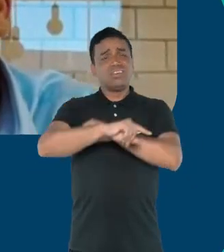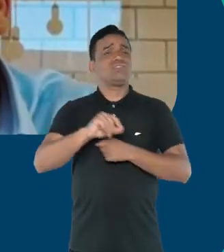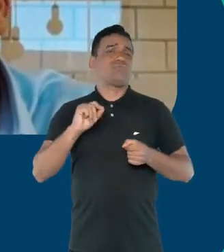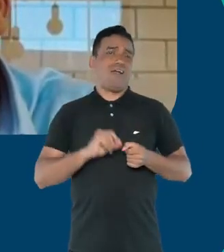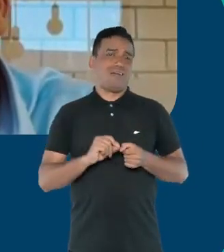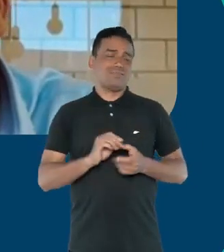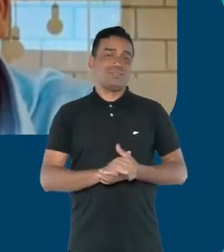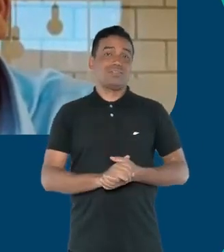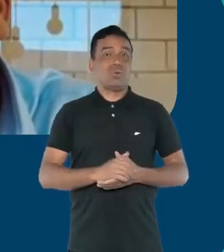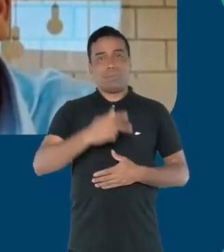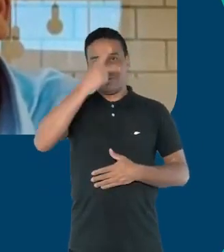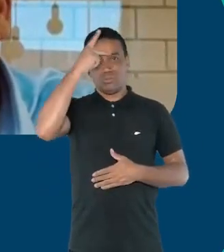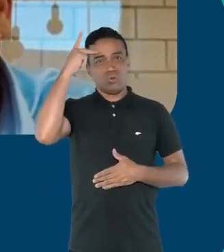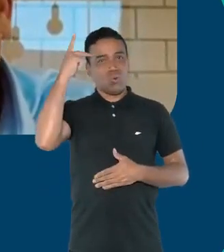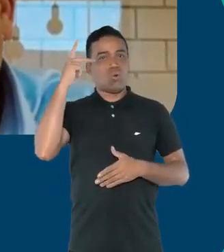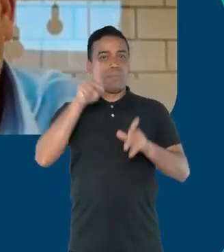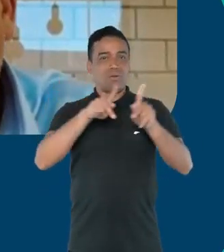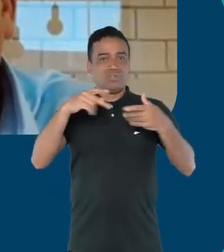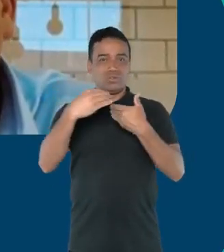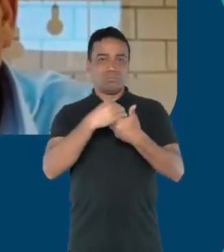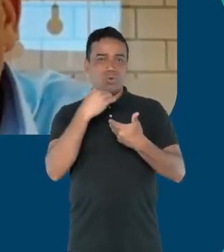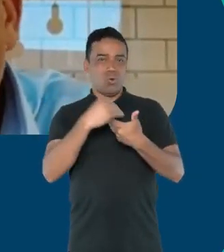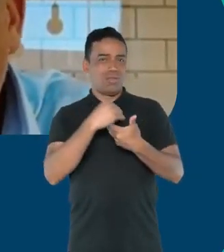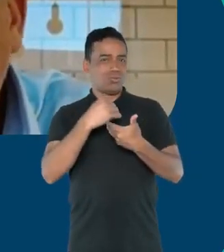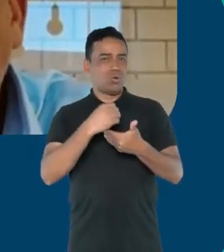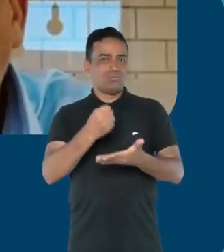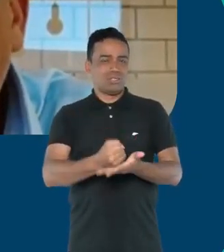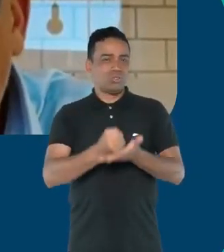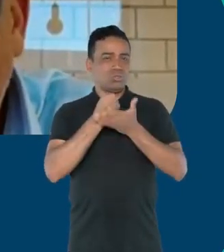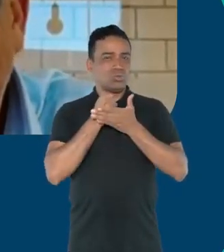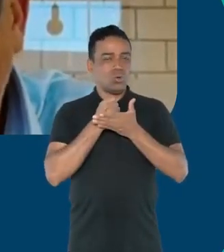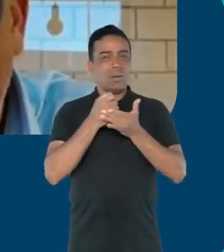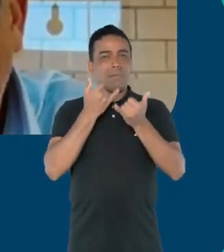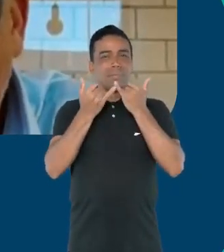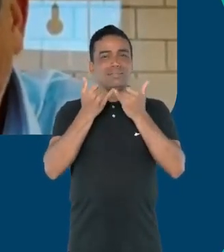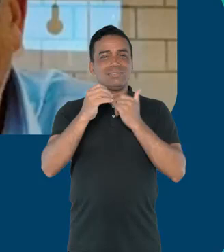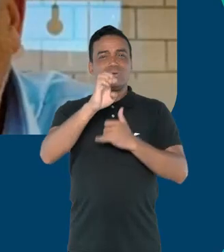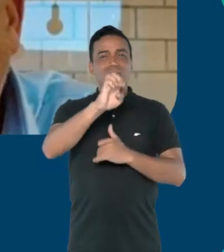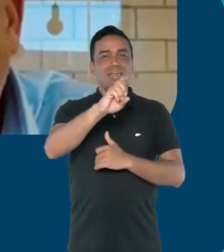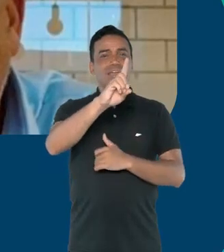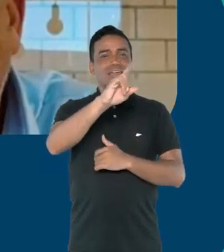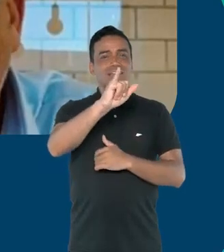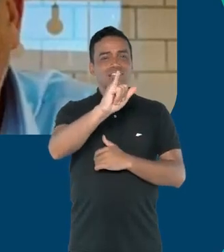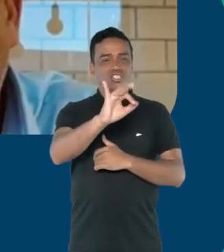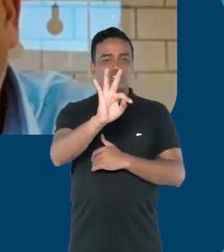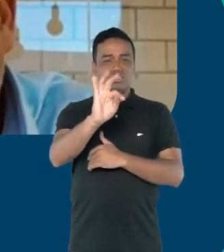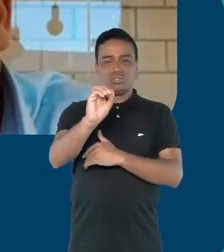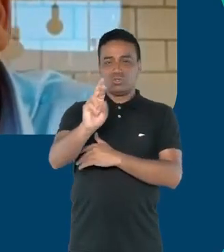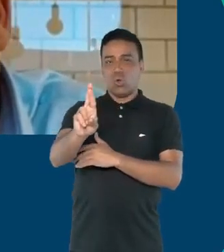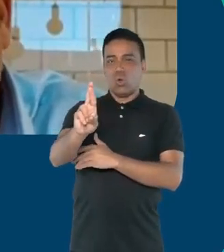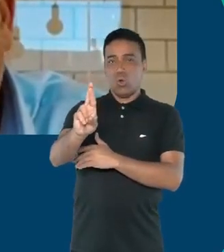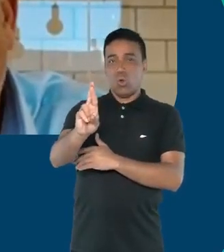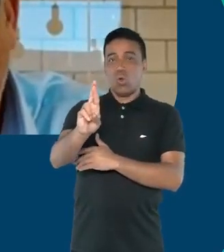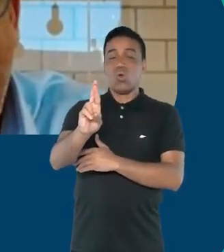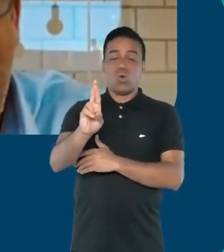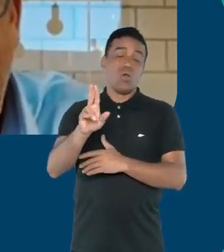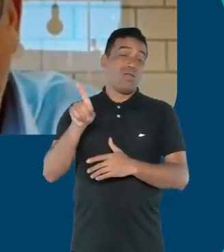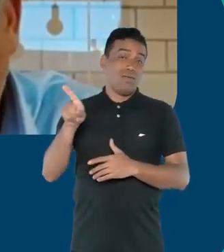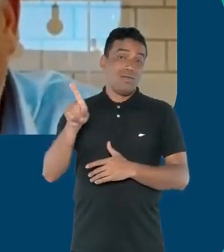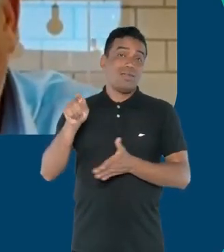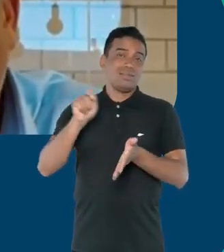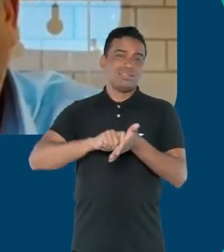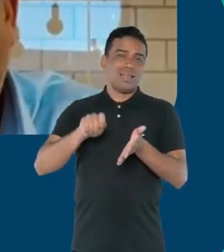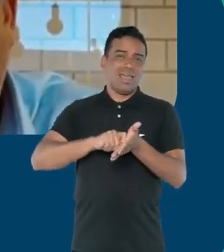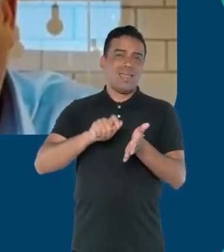o meu orientador foi agiu muito como um editor também. Ele que escreve para